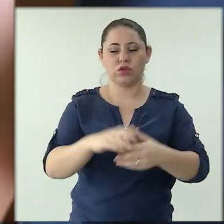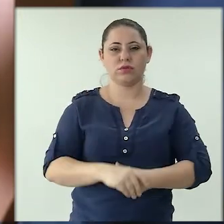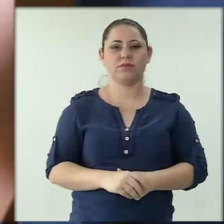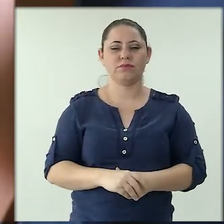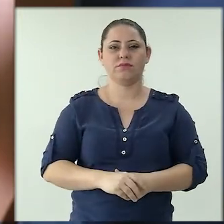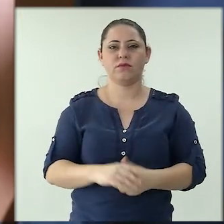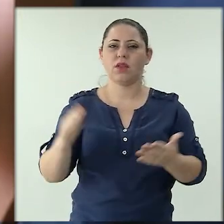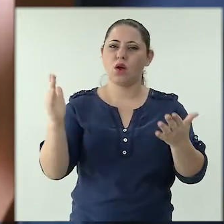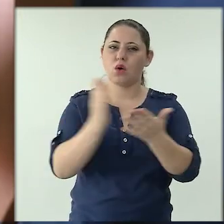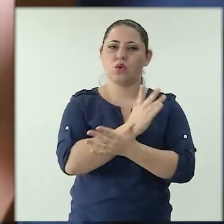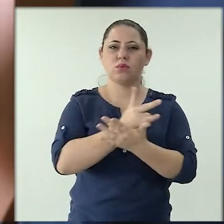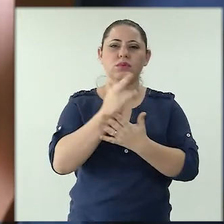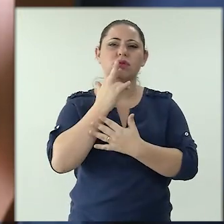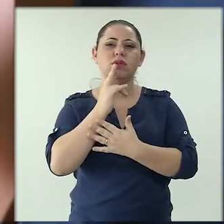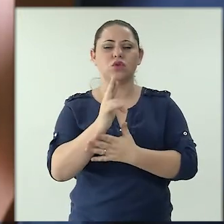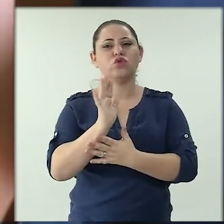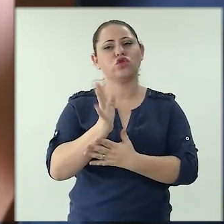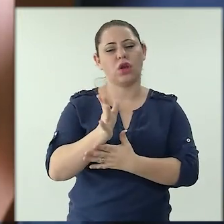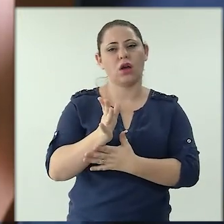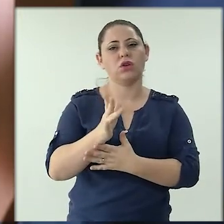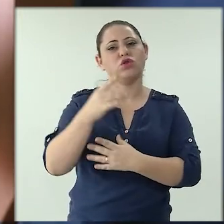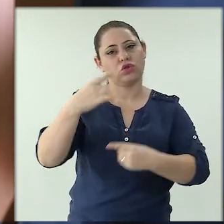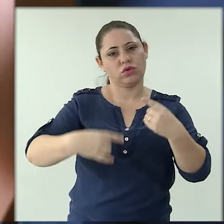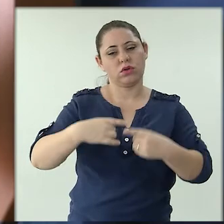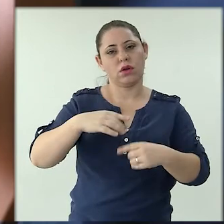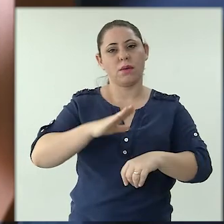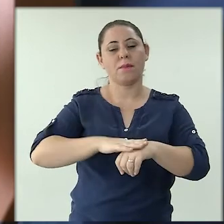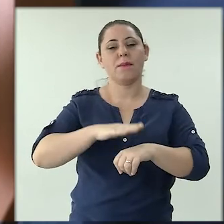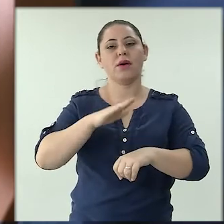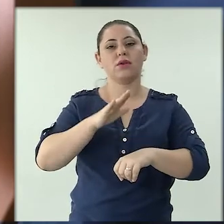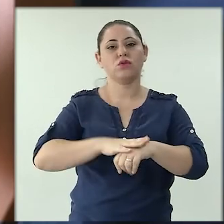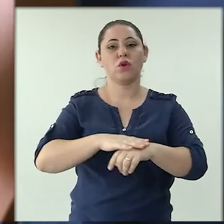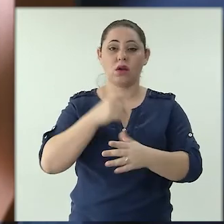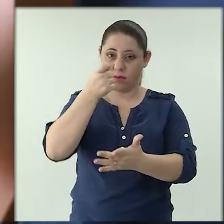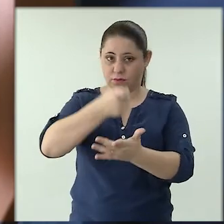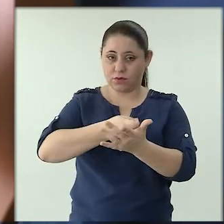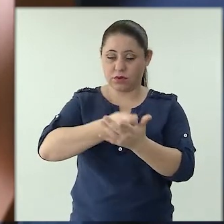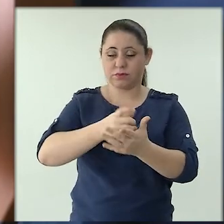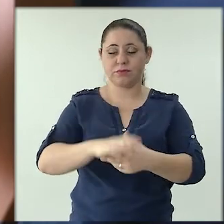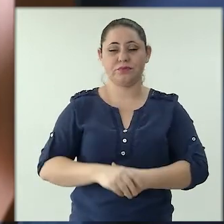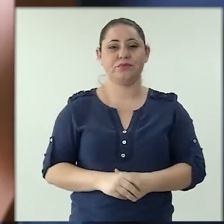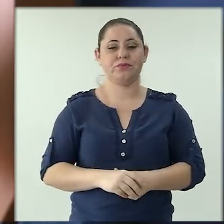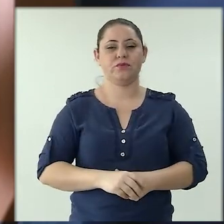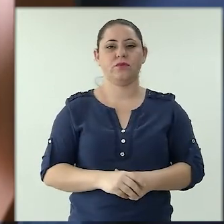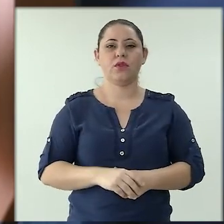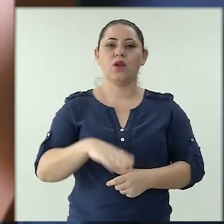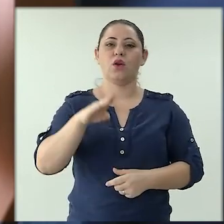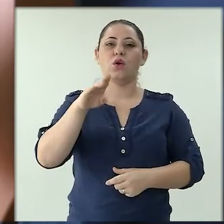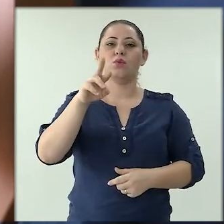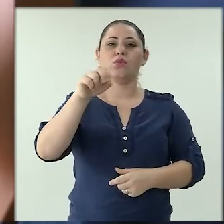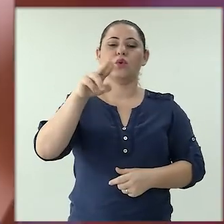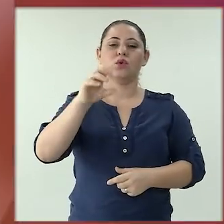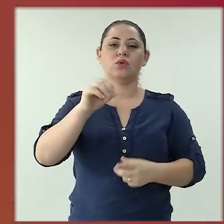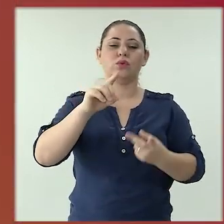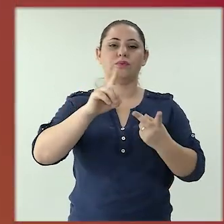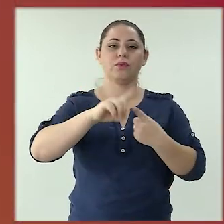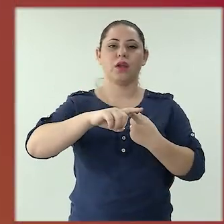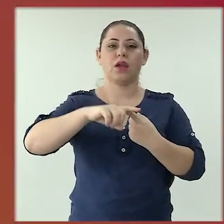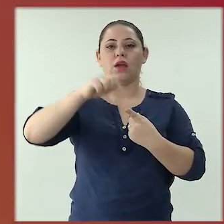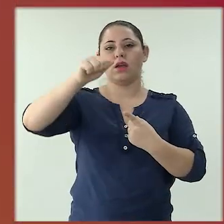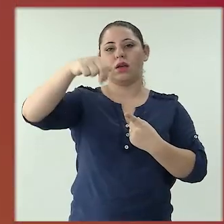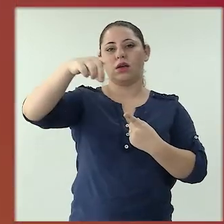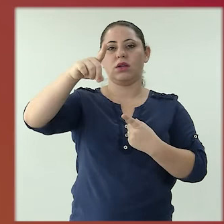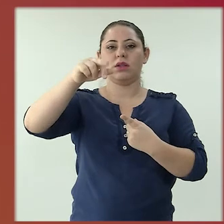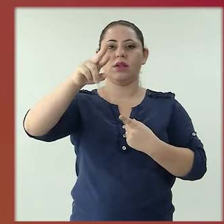hoje. Algumas das respostas talvez já tenham sido discutidas, mas vale como reforço. Então é o seguinte, Bruno, a Andressa